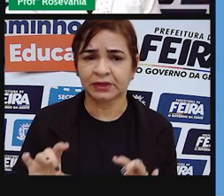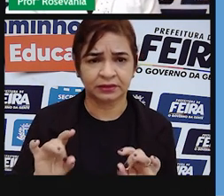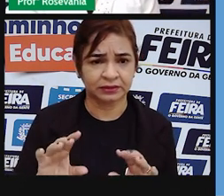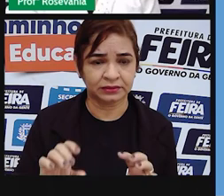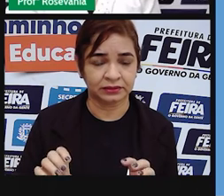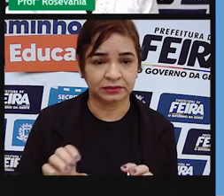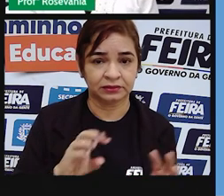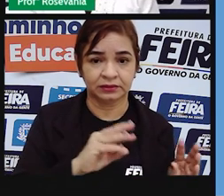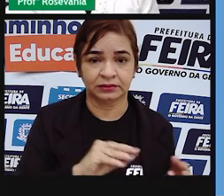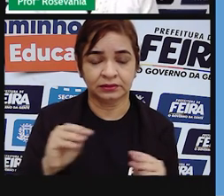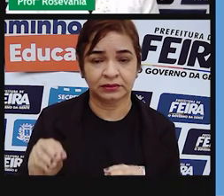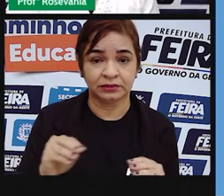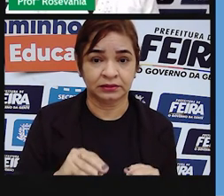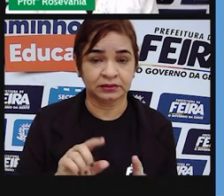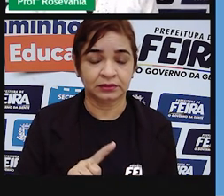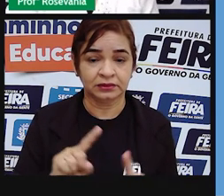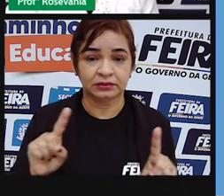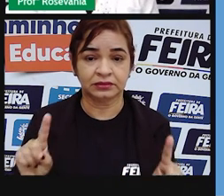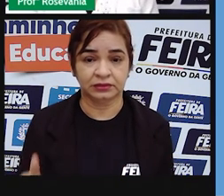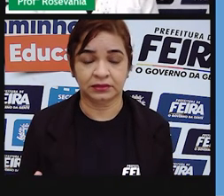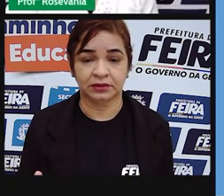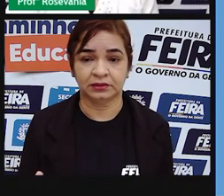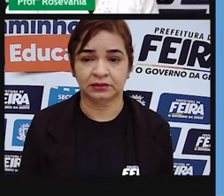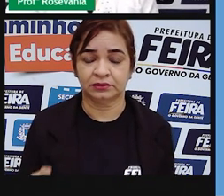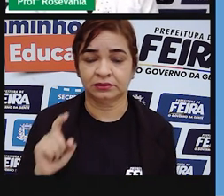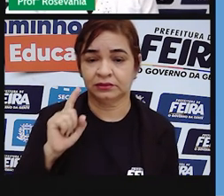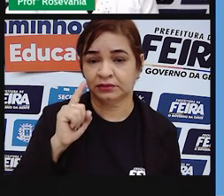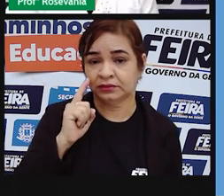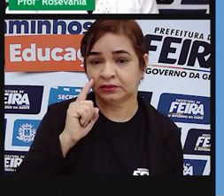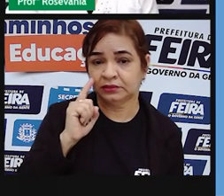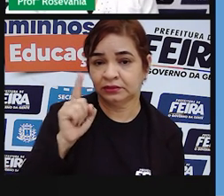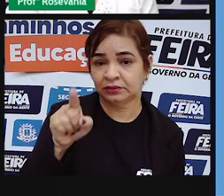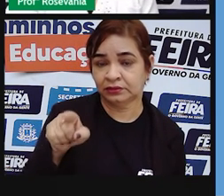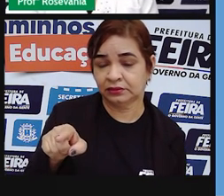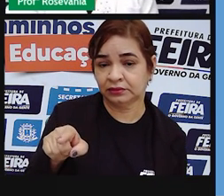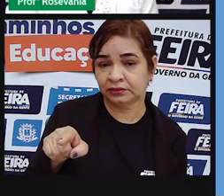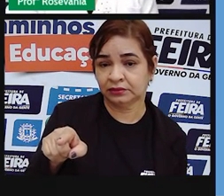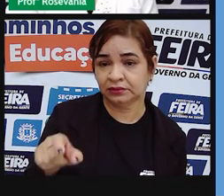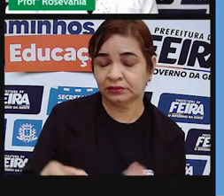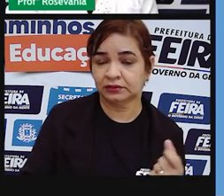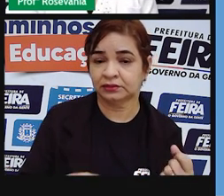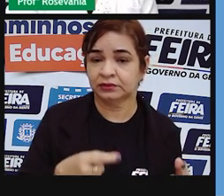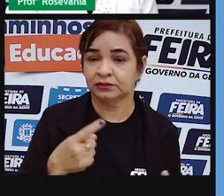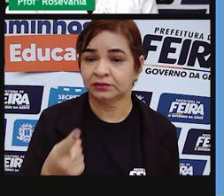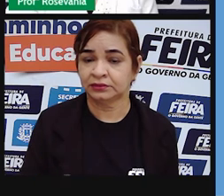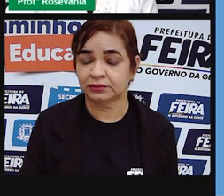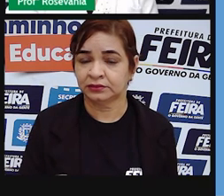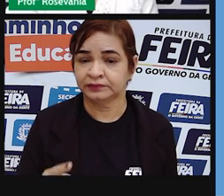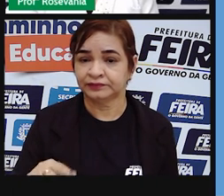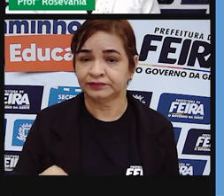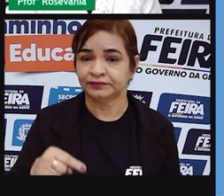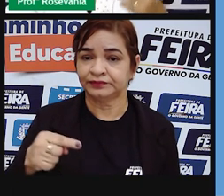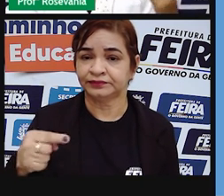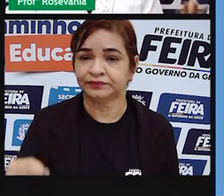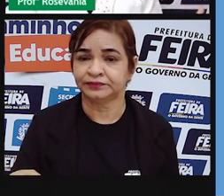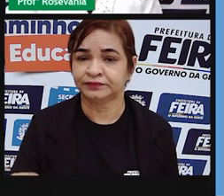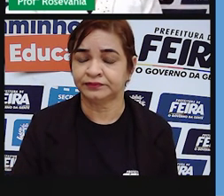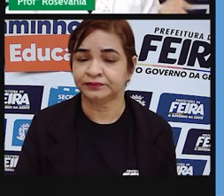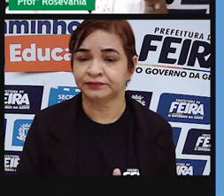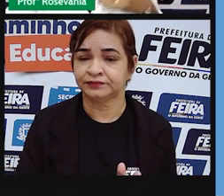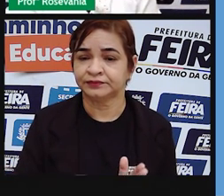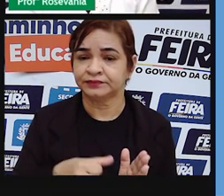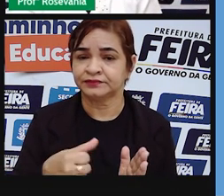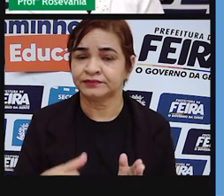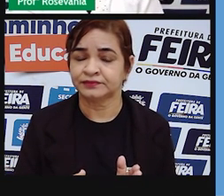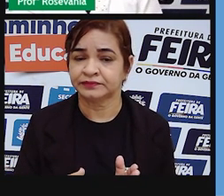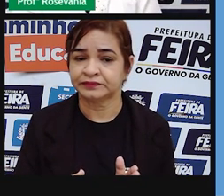teve migração interna? Não. Esse gráficozinho ele vai falar um pouco, né, das migrações externas. Em primeiro lugar,